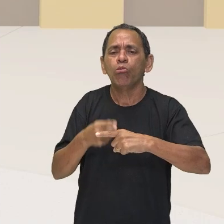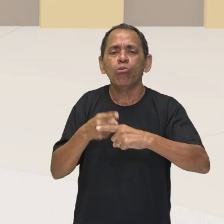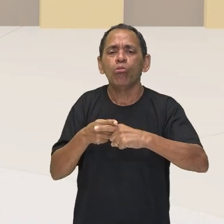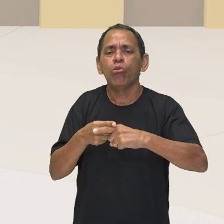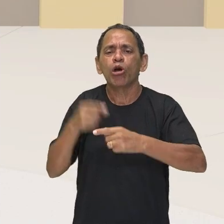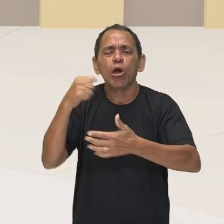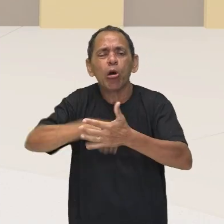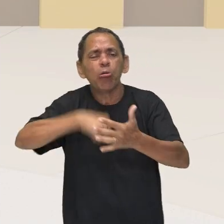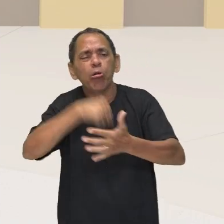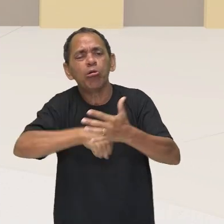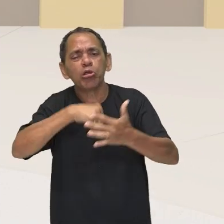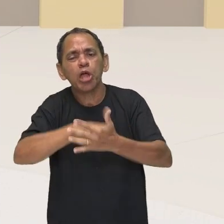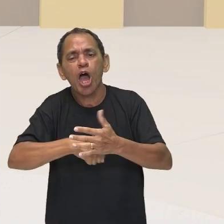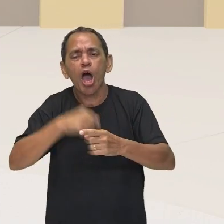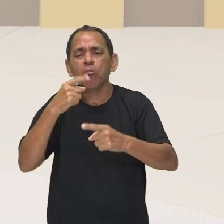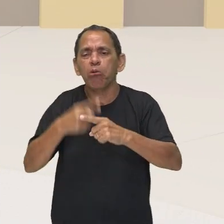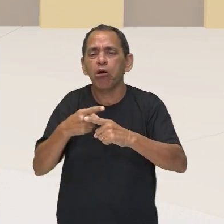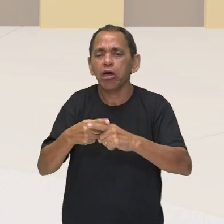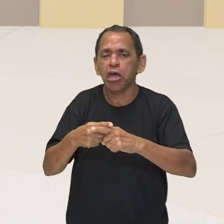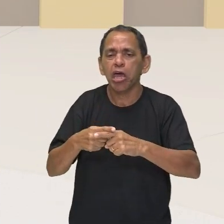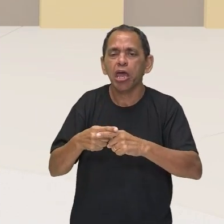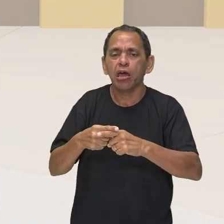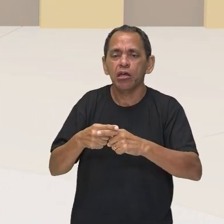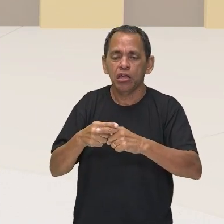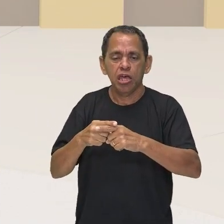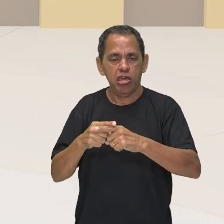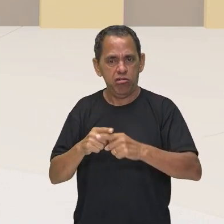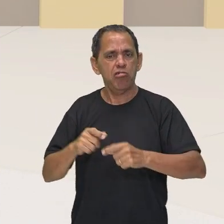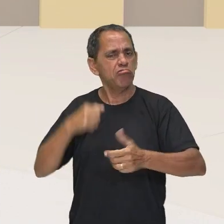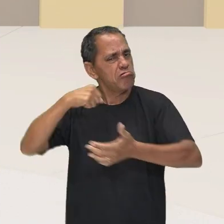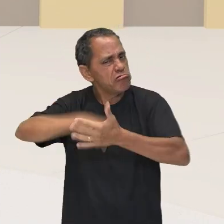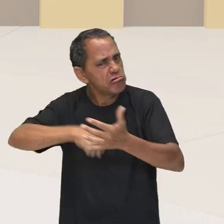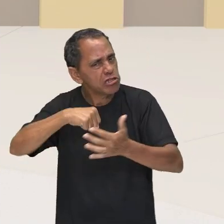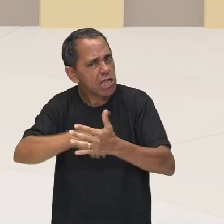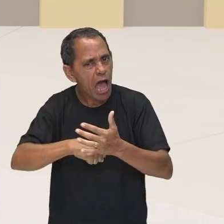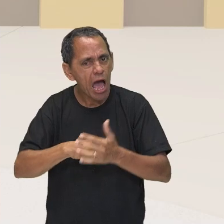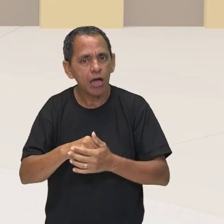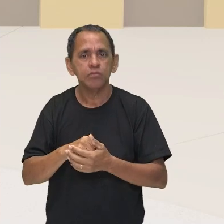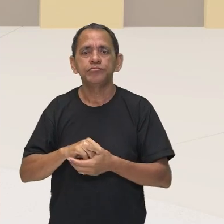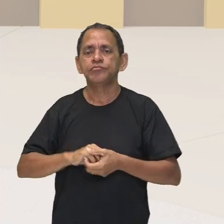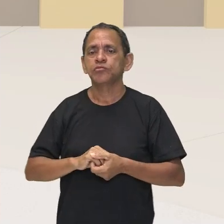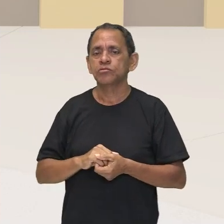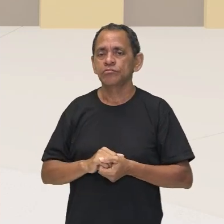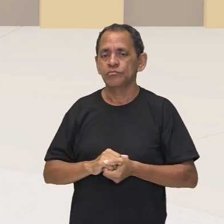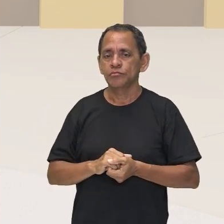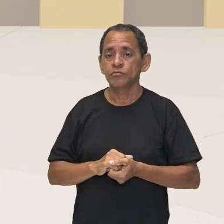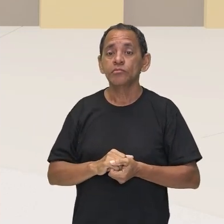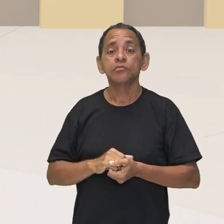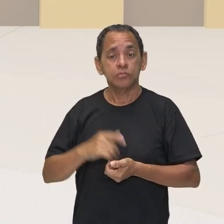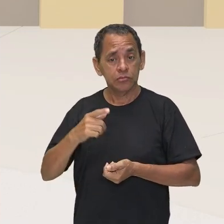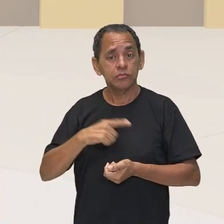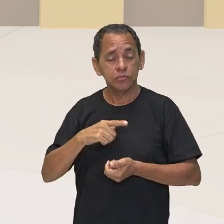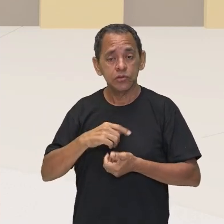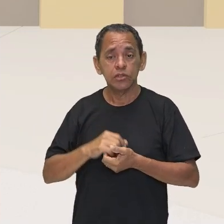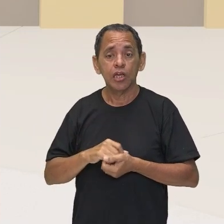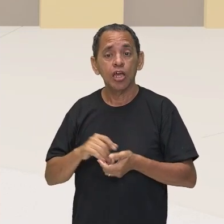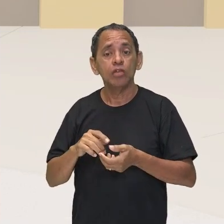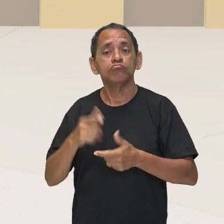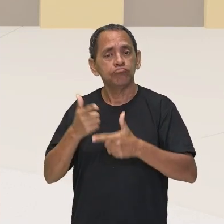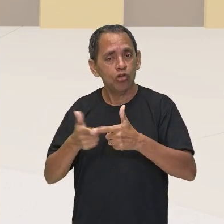que forma eu vou ser ativista? Mas ele teve motivos para isso, né? Ele foi preso